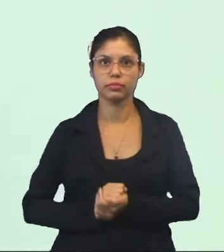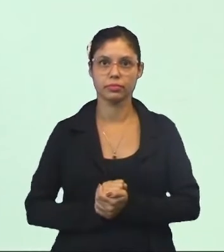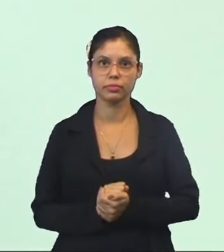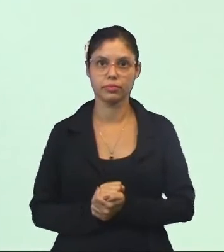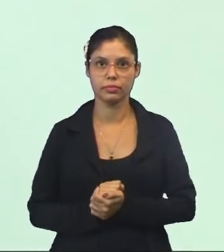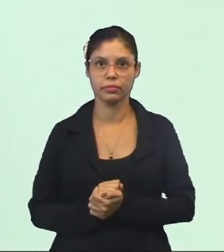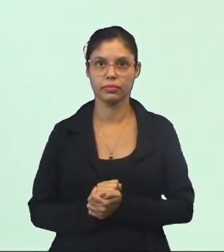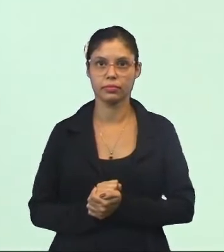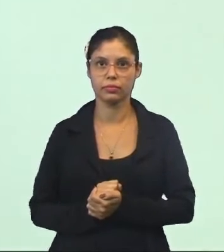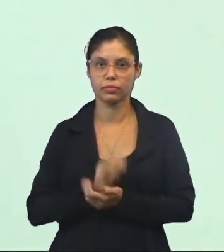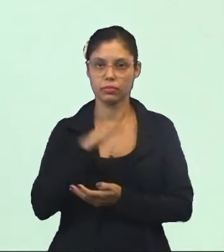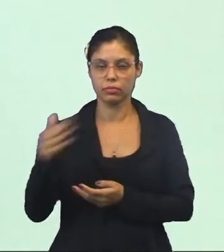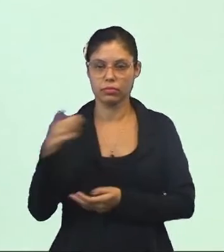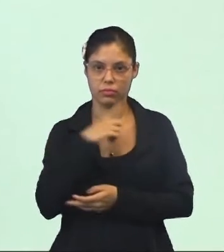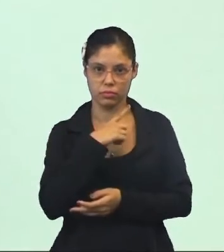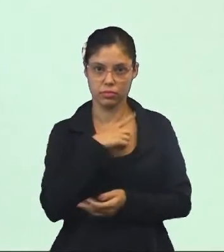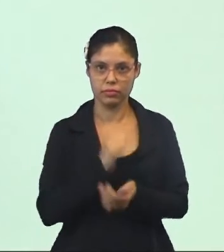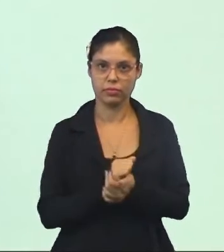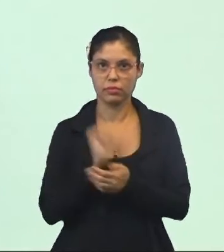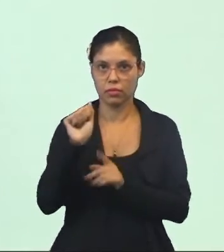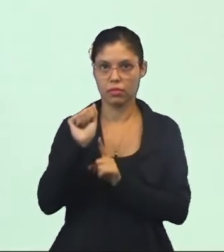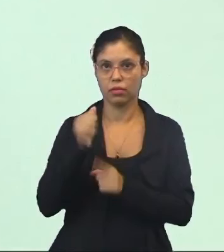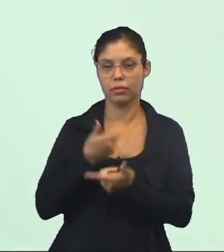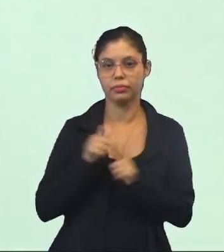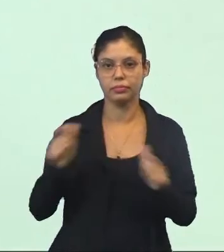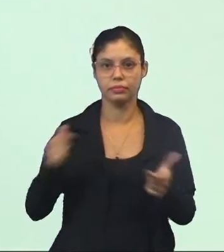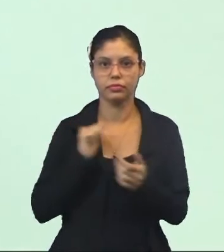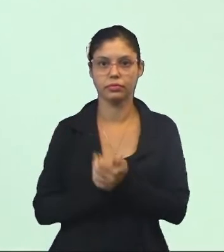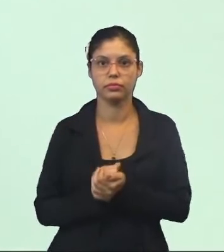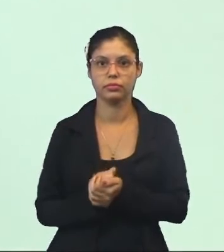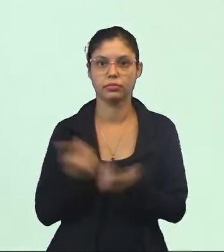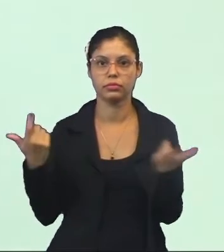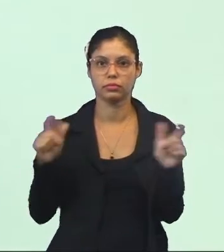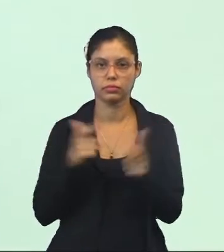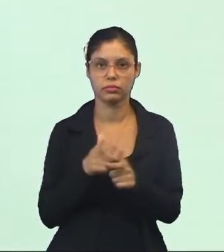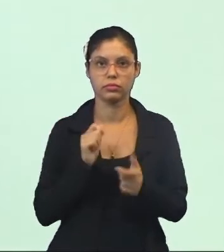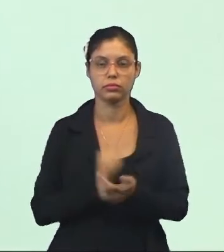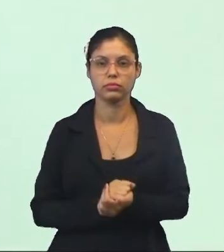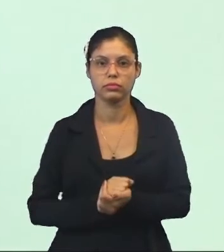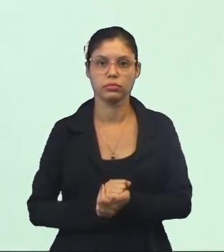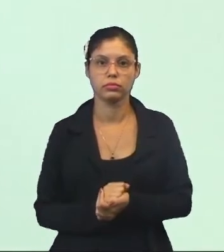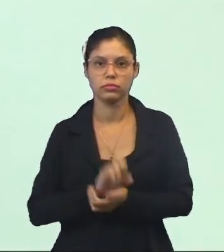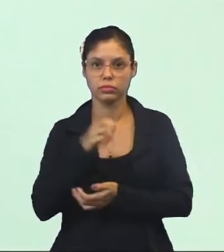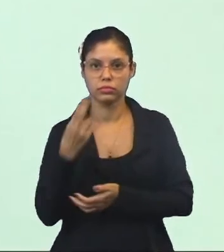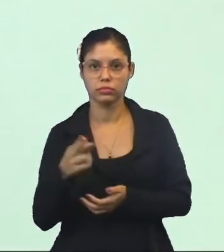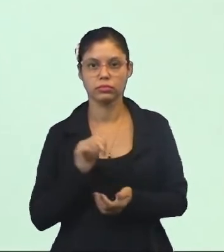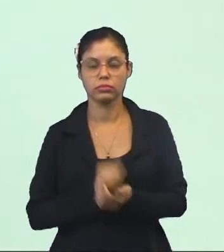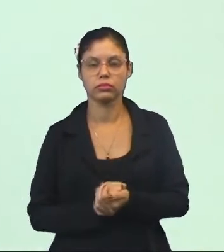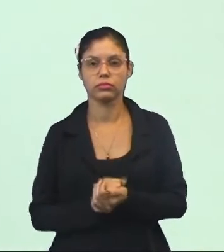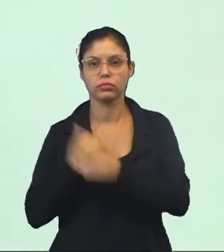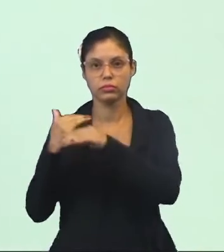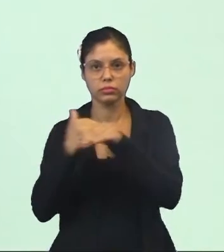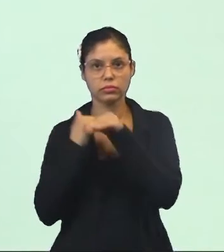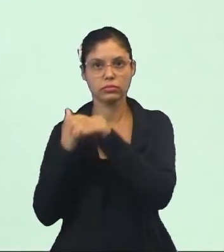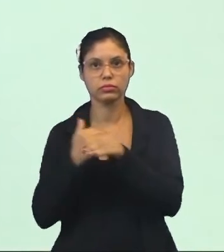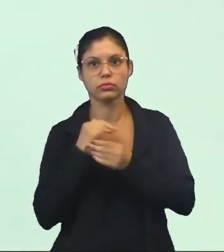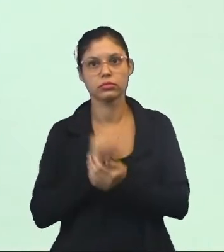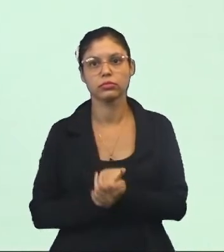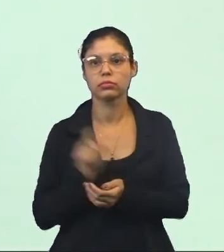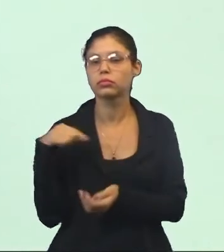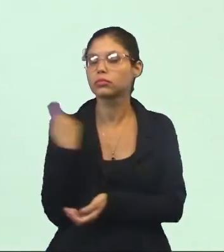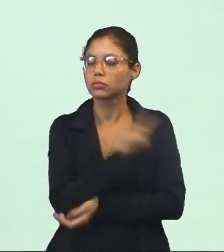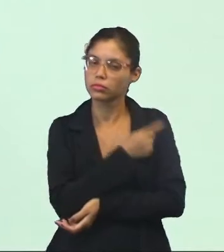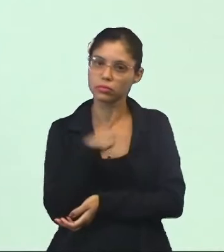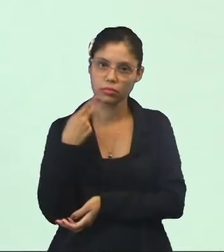tá? Quando o A é maior, quando é menor ou quando ele é igual. Nós